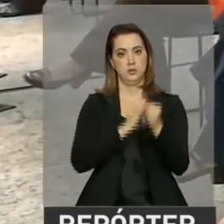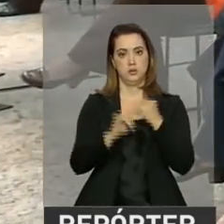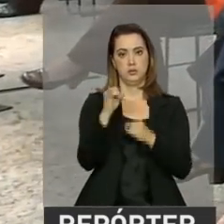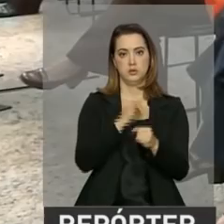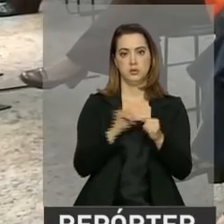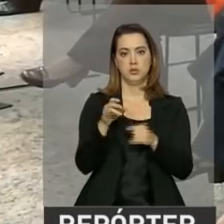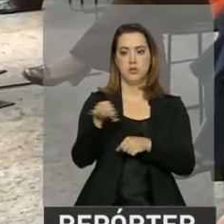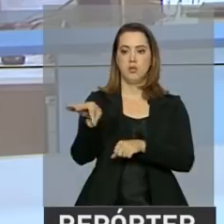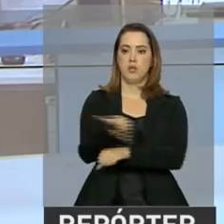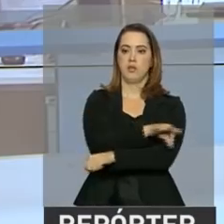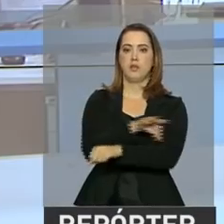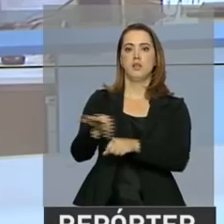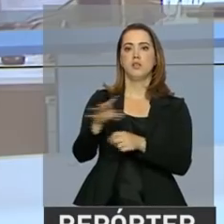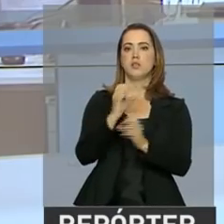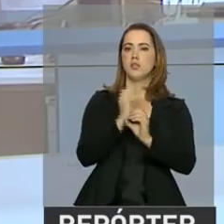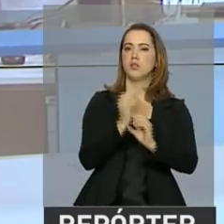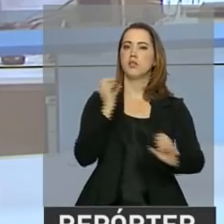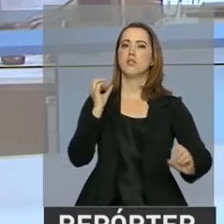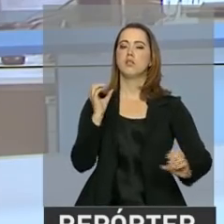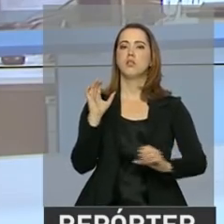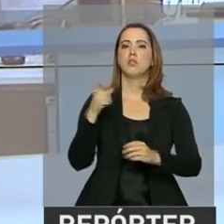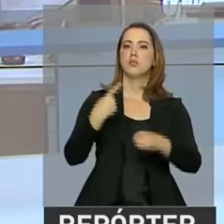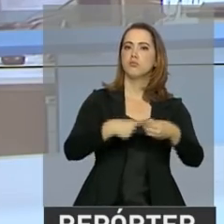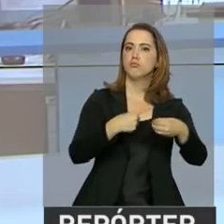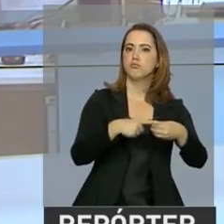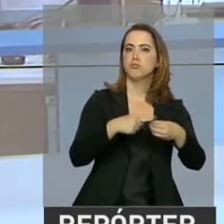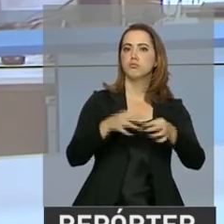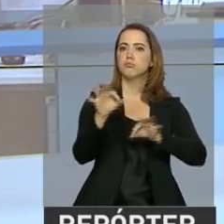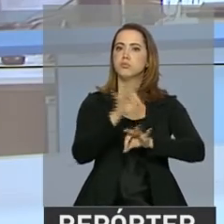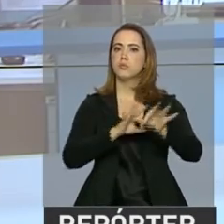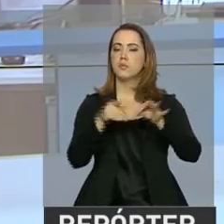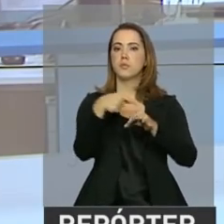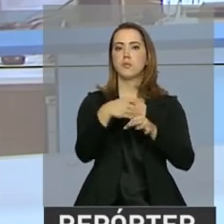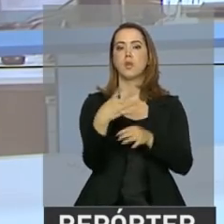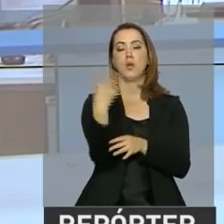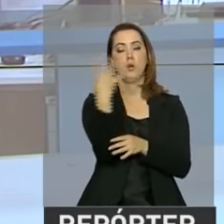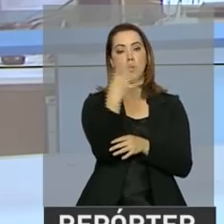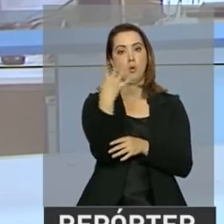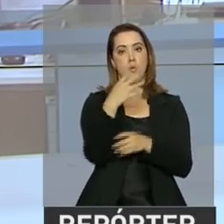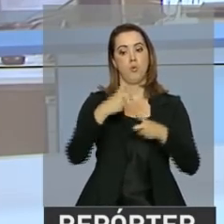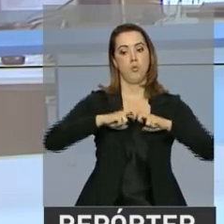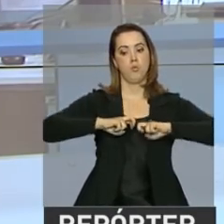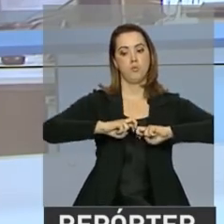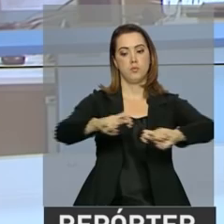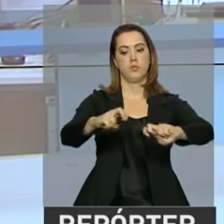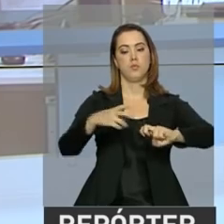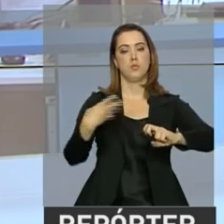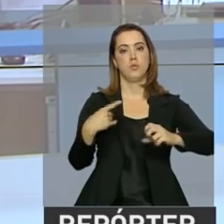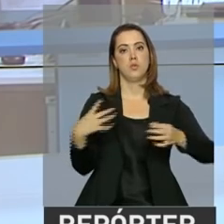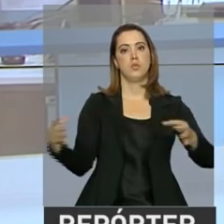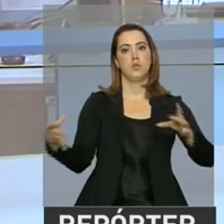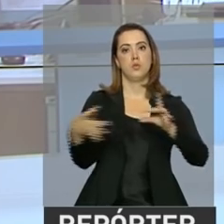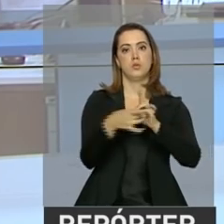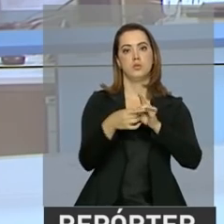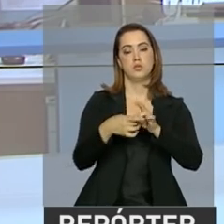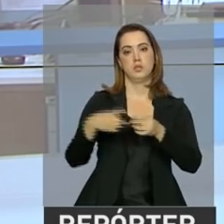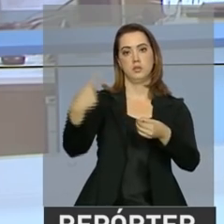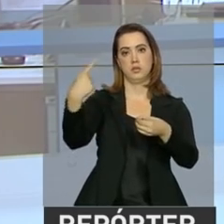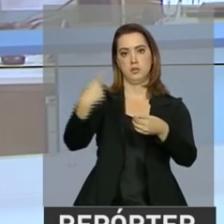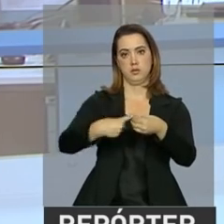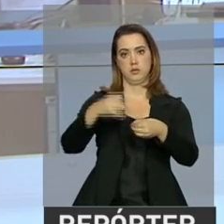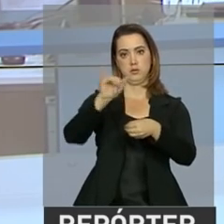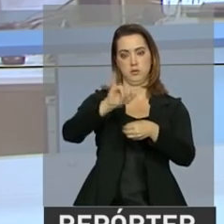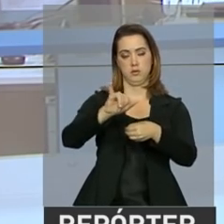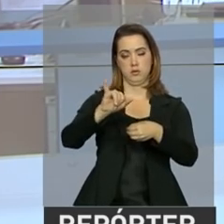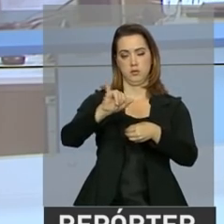sociedade e do governo. Entre as obras que ficam de legado estão a nova linha 4 do metrô, que liga o centro da cidade à Barra da Tijuca, na